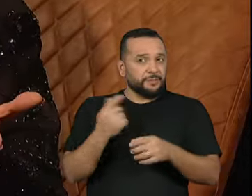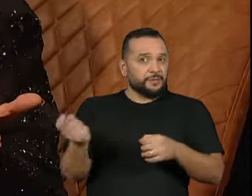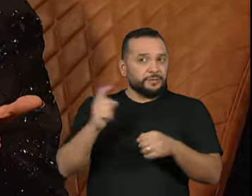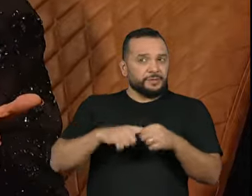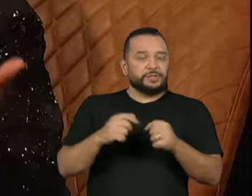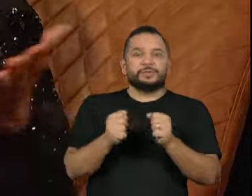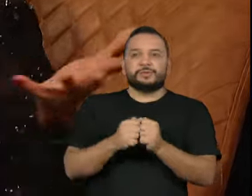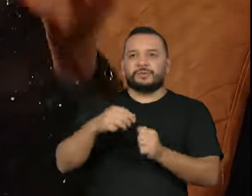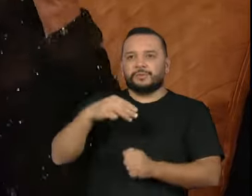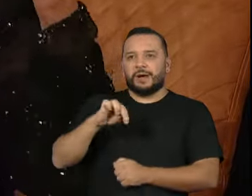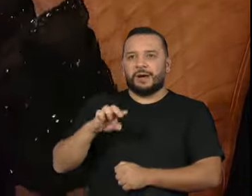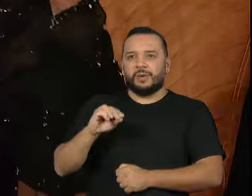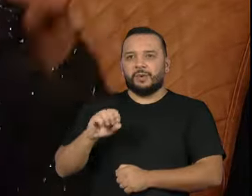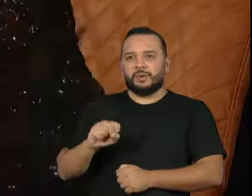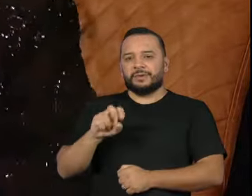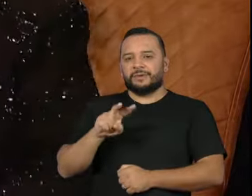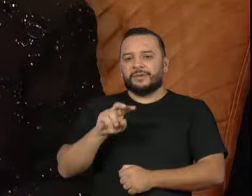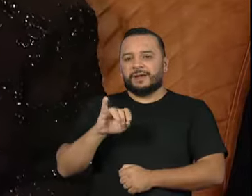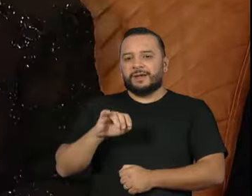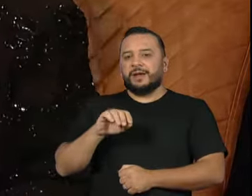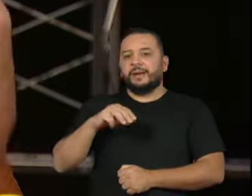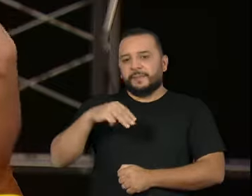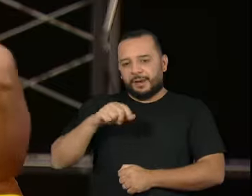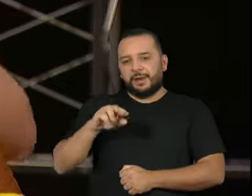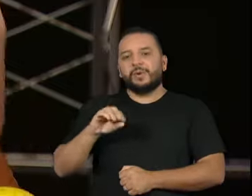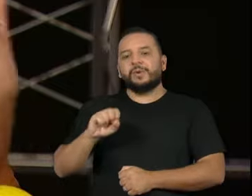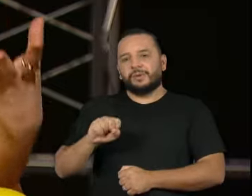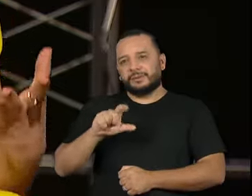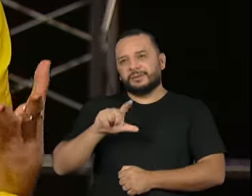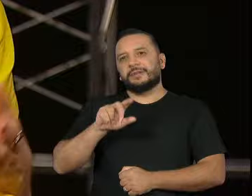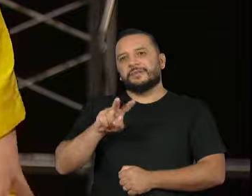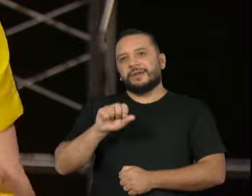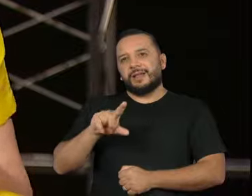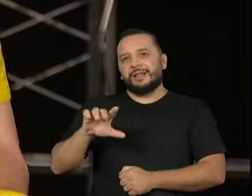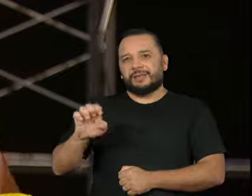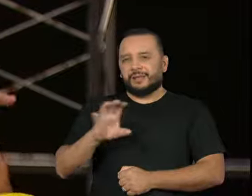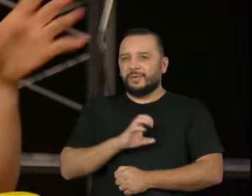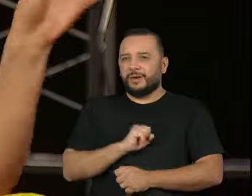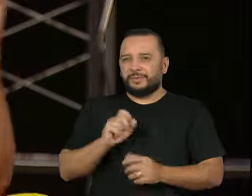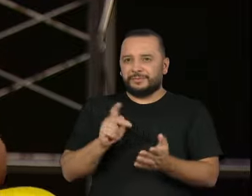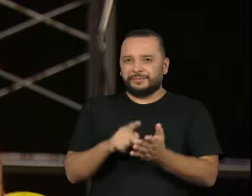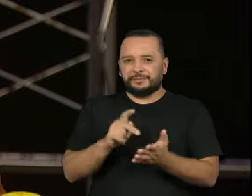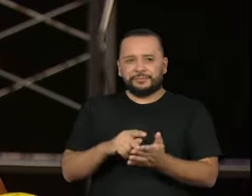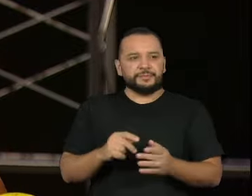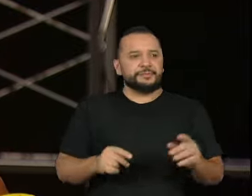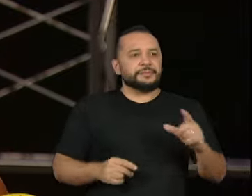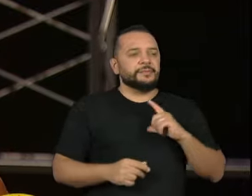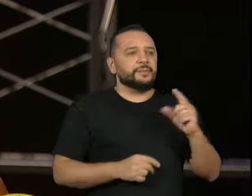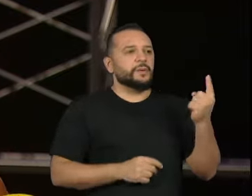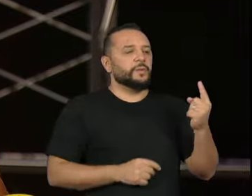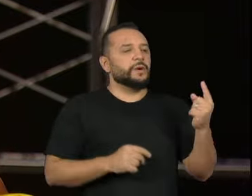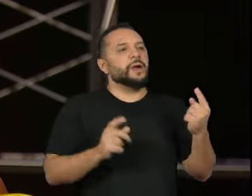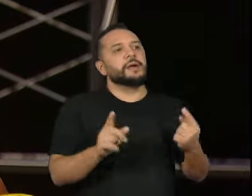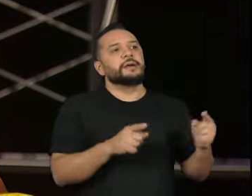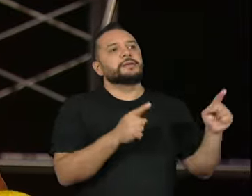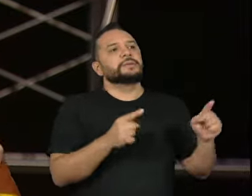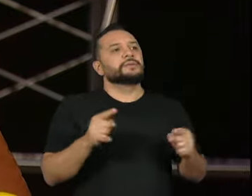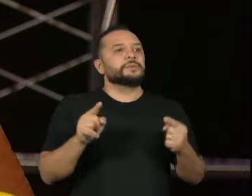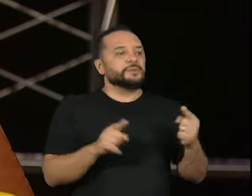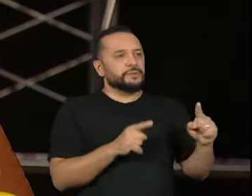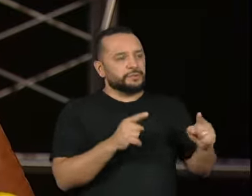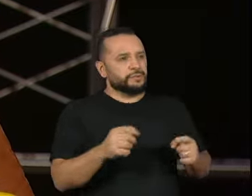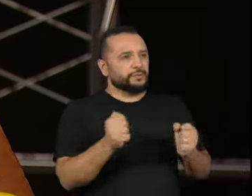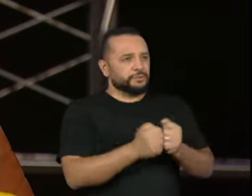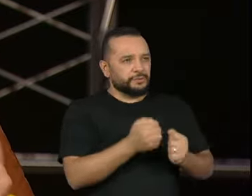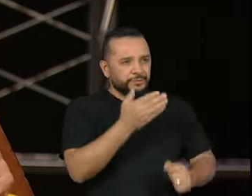um outro grande que eu amo de paixão. Um dos compositores aí mais representativos da música popular brasileira, teve com você